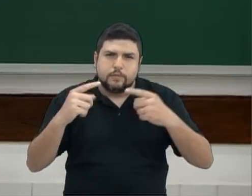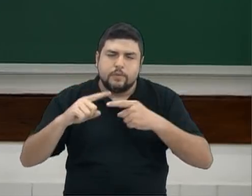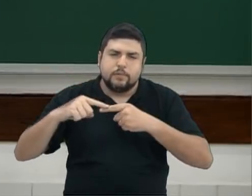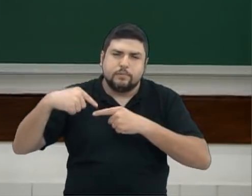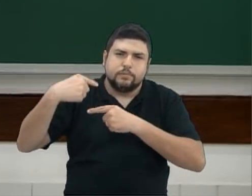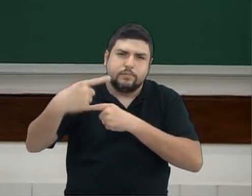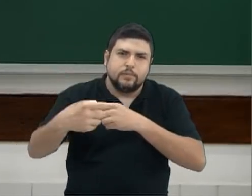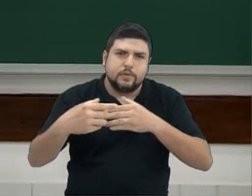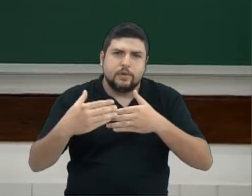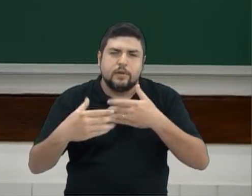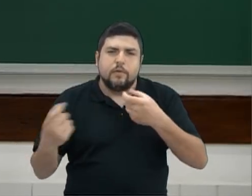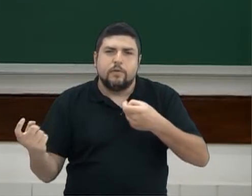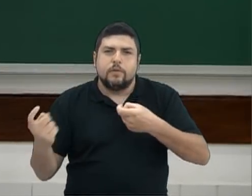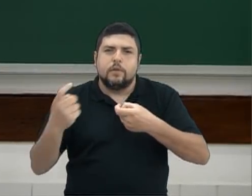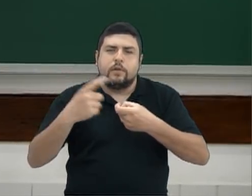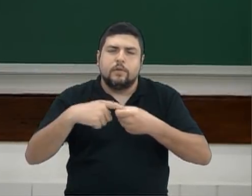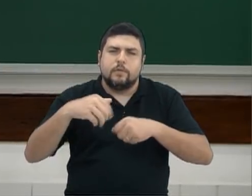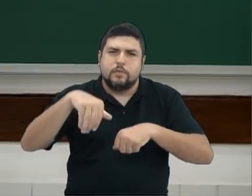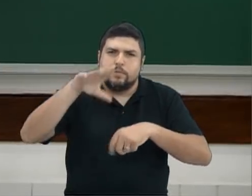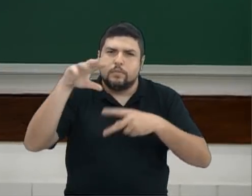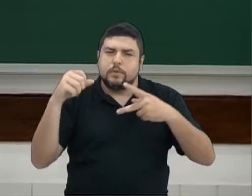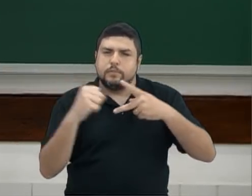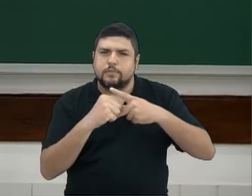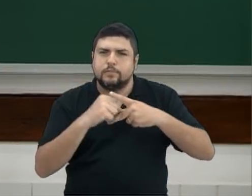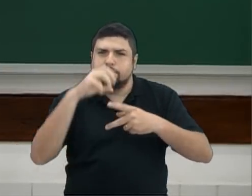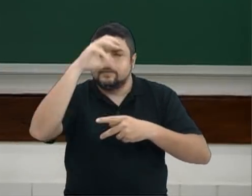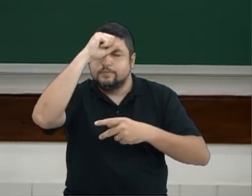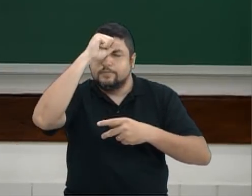breve nós voltamos com mais pronomes, tudo bem?